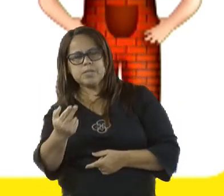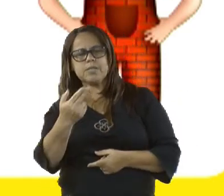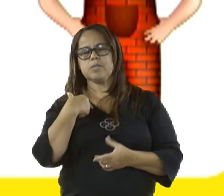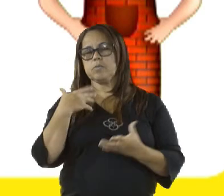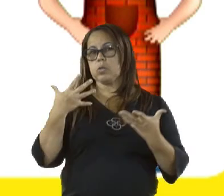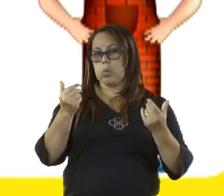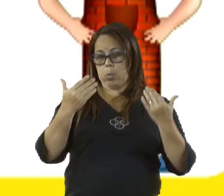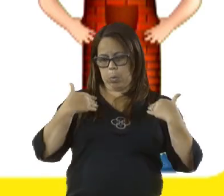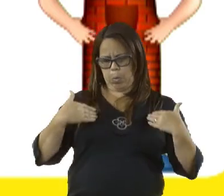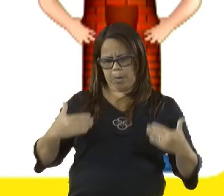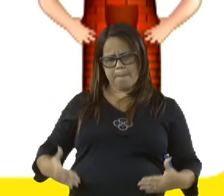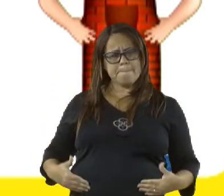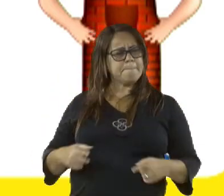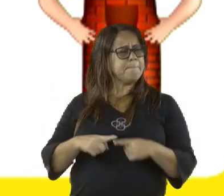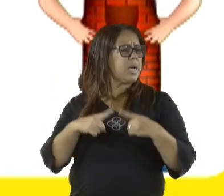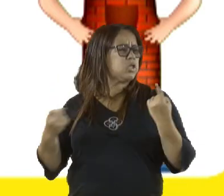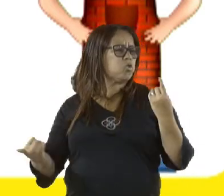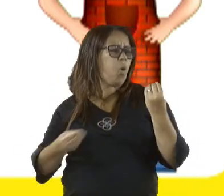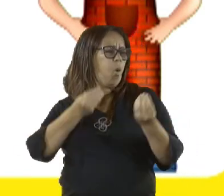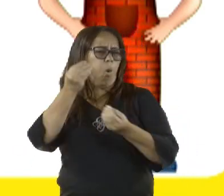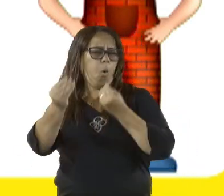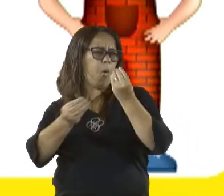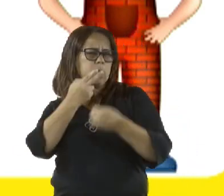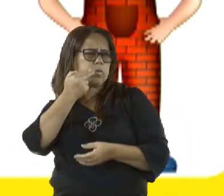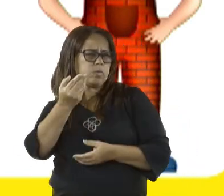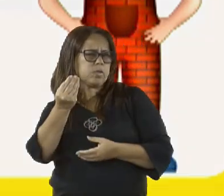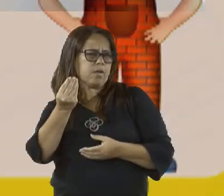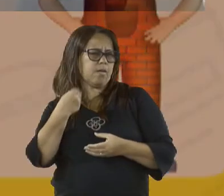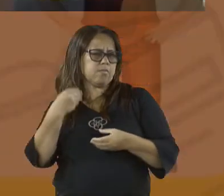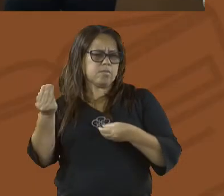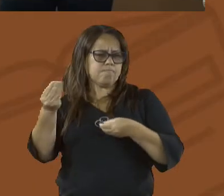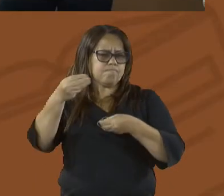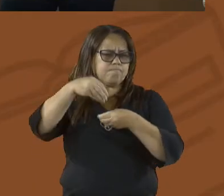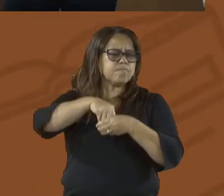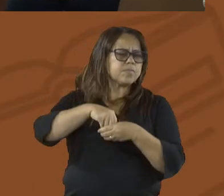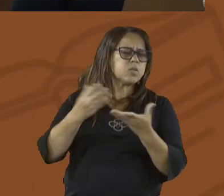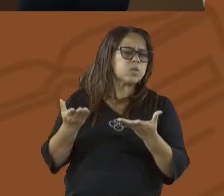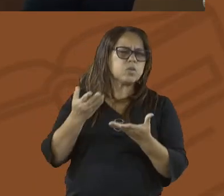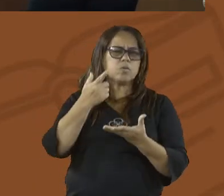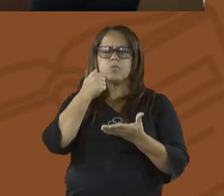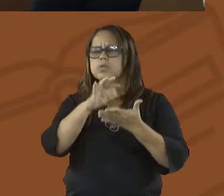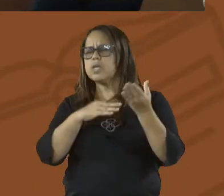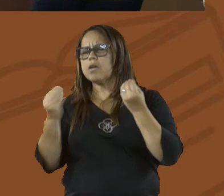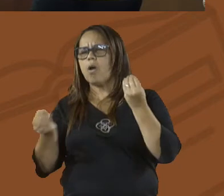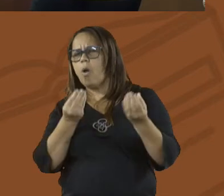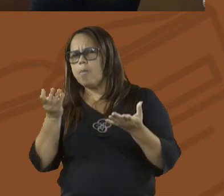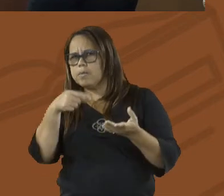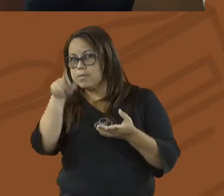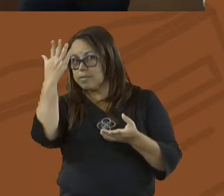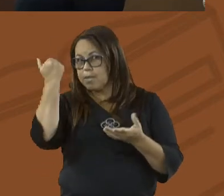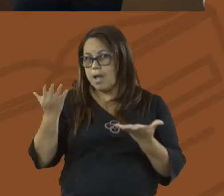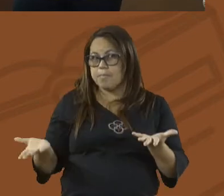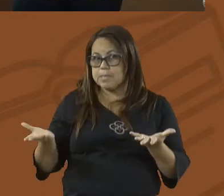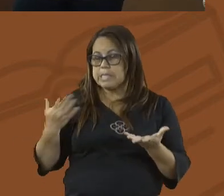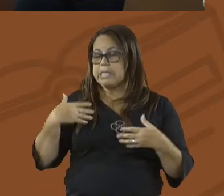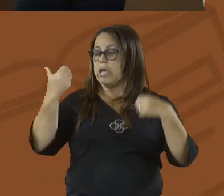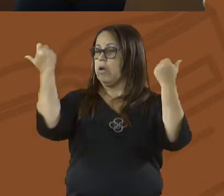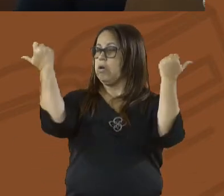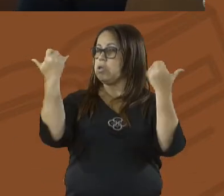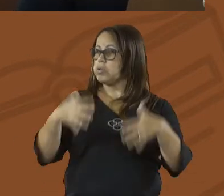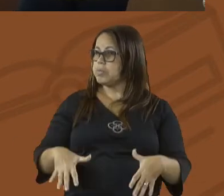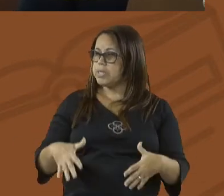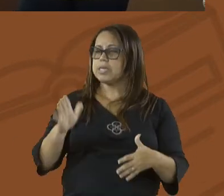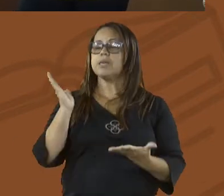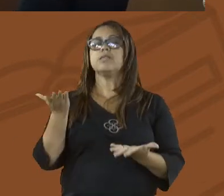do corpo. Mas como é que os nutrientes chegam no sangue? E aí, pessoal, alguém sabe? Pois é, a gente vai ver agora, exatamente, falaram aí,